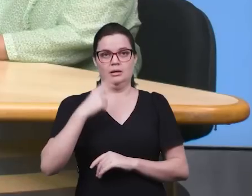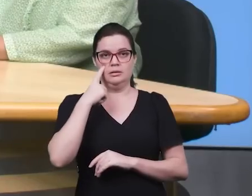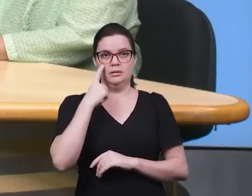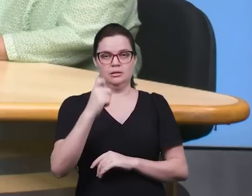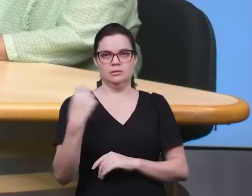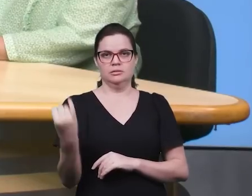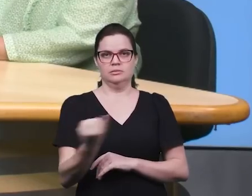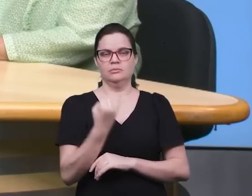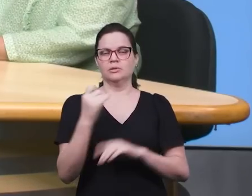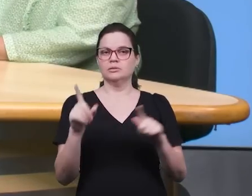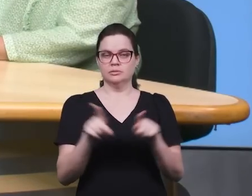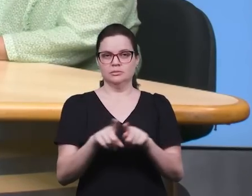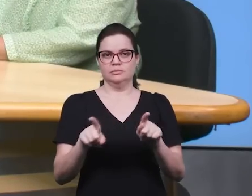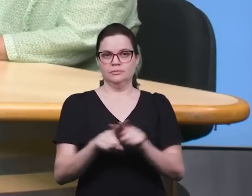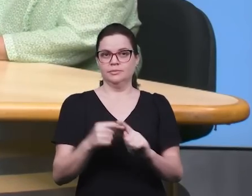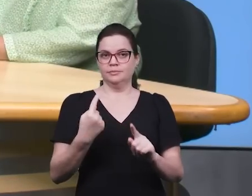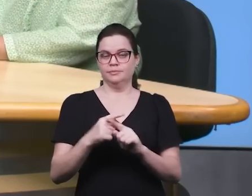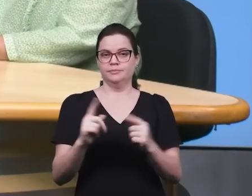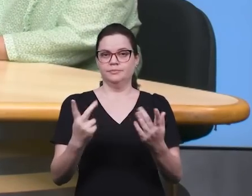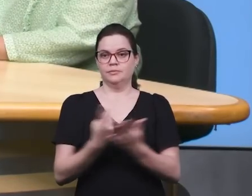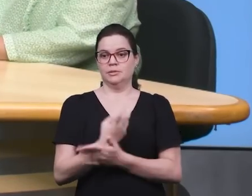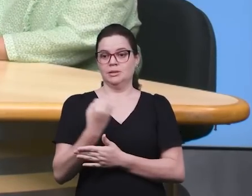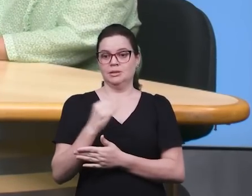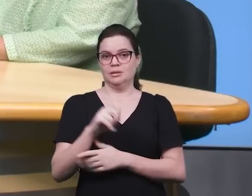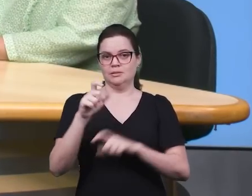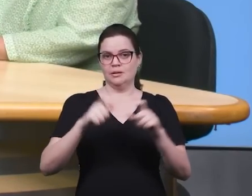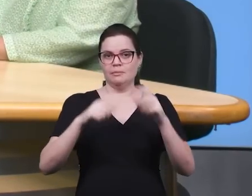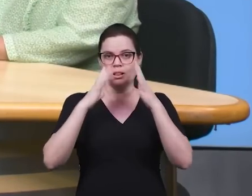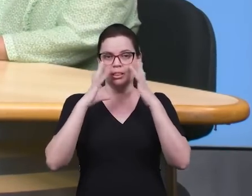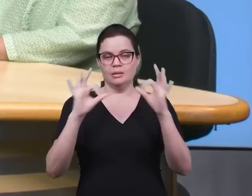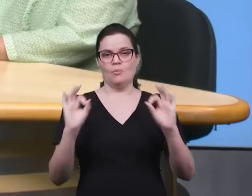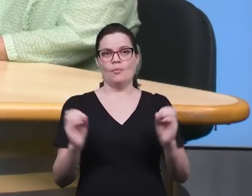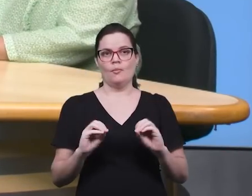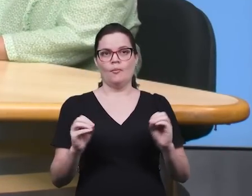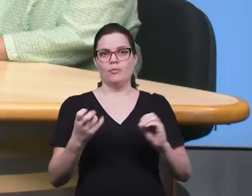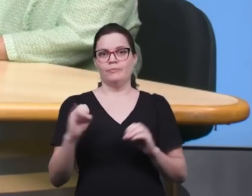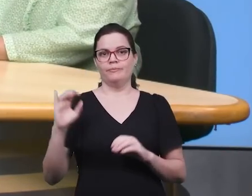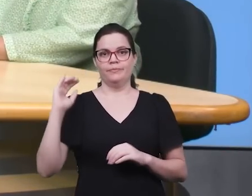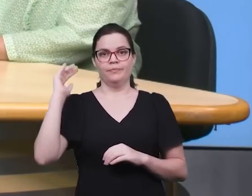interessante, relevante, porque a atenção hoje, ainda mais quando a gente